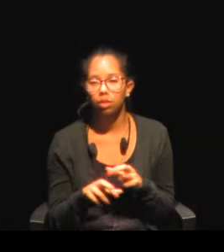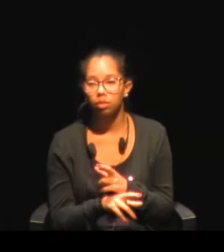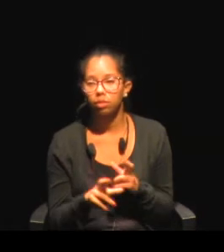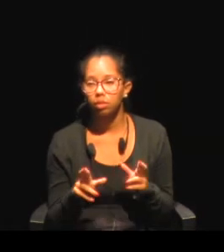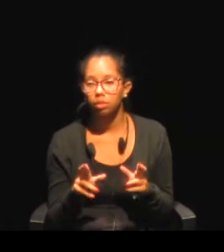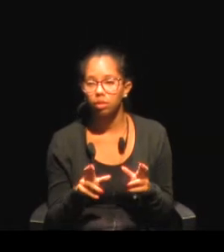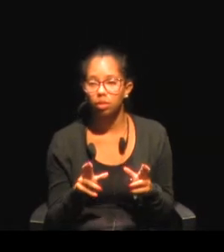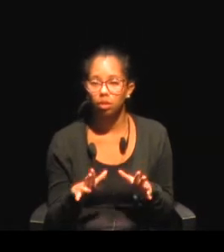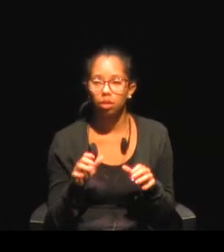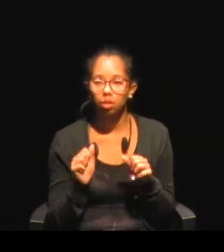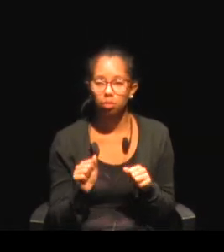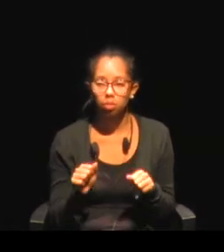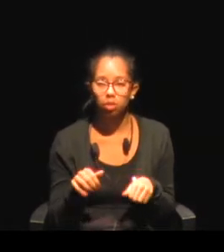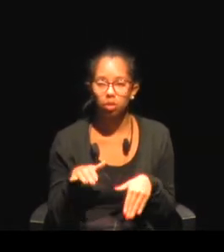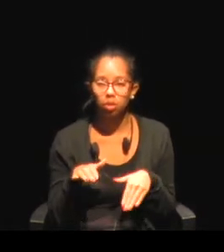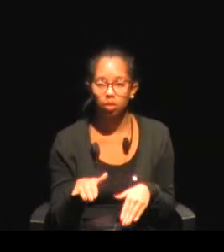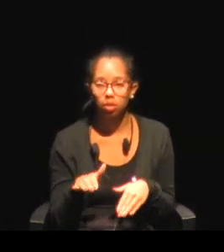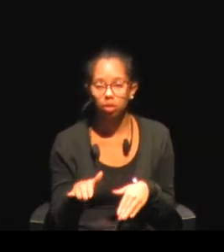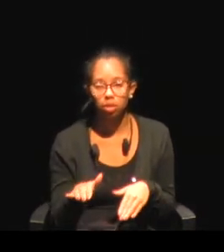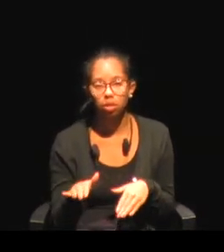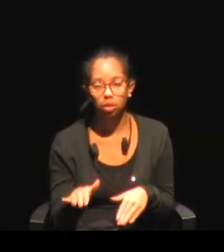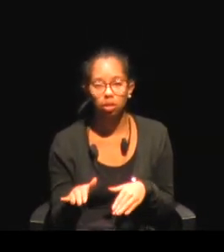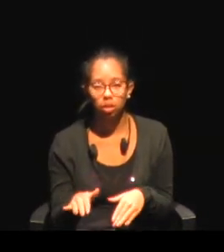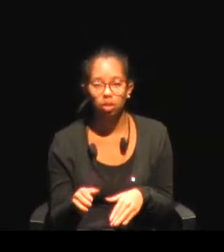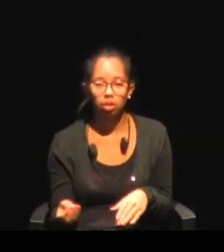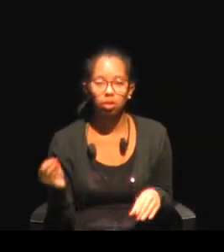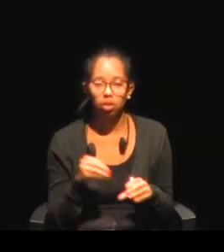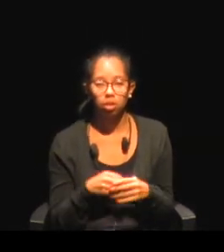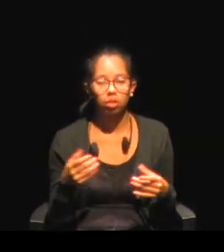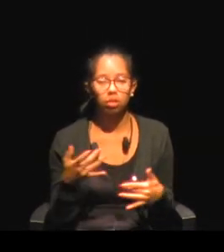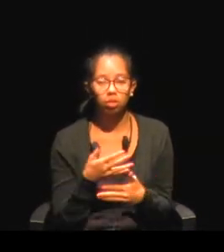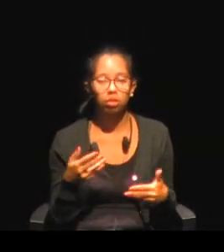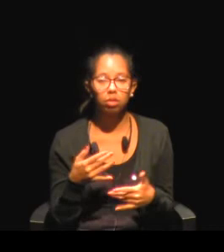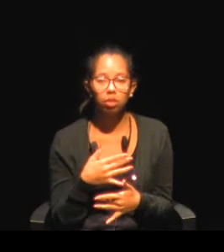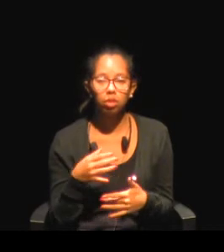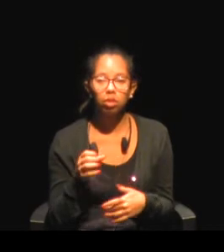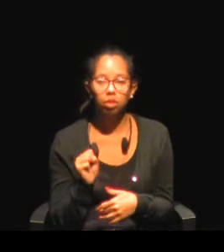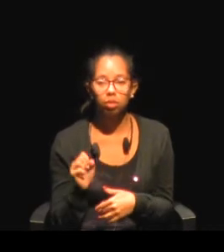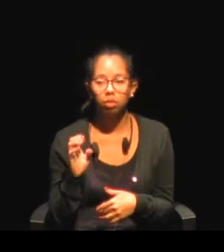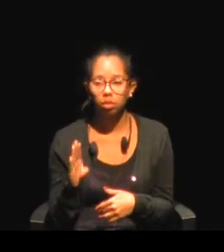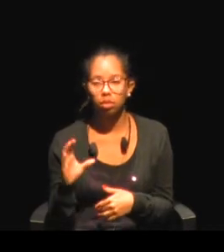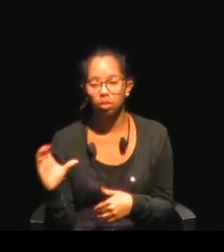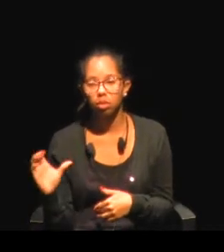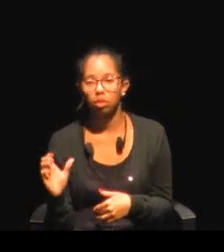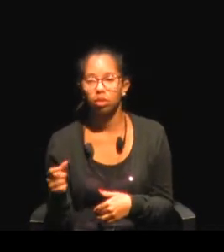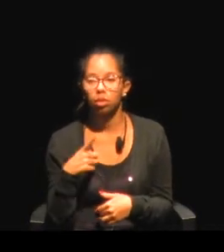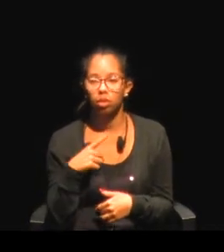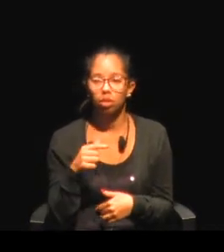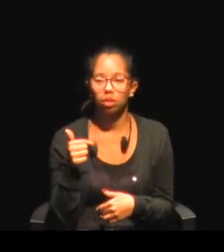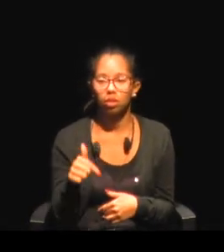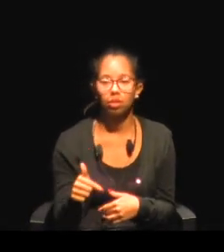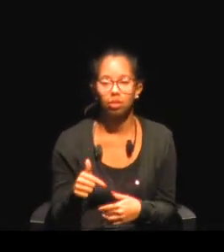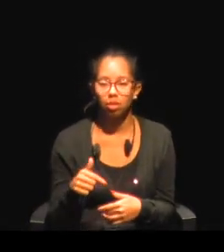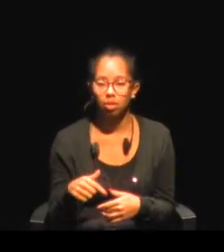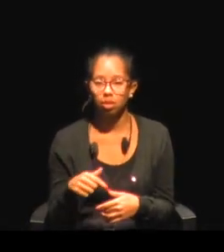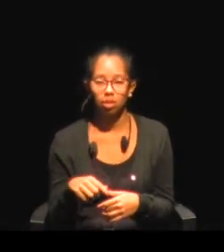desonerando a chegada da Anchieta em São Paulo, joga todo esse trânsito para dentro de São Bernardo. E esses carros todos ficam aqui. Tem